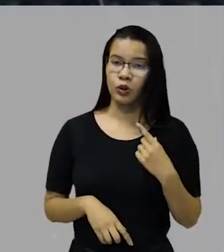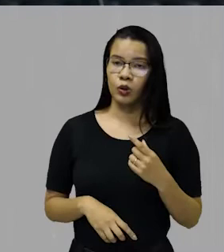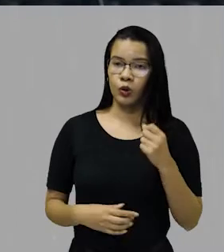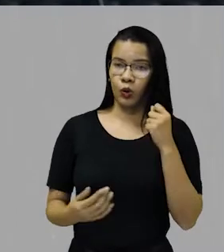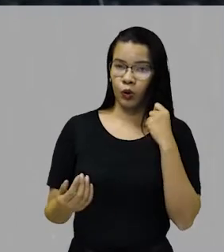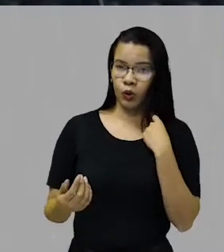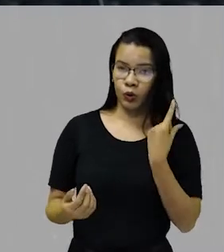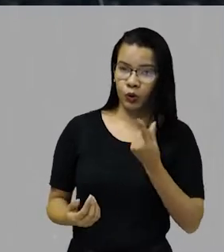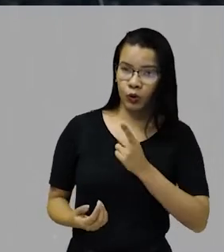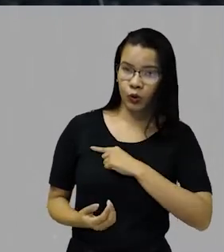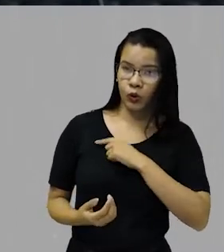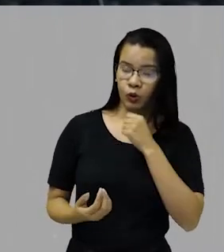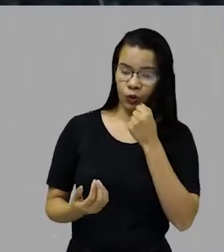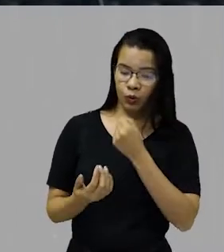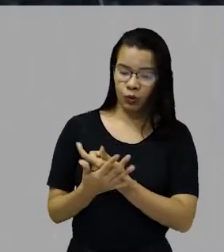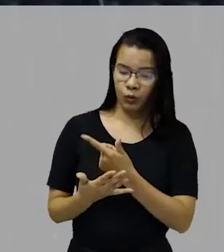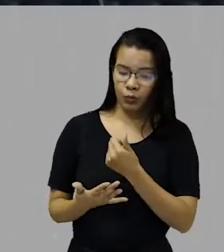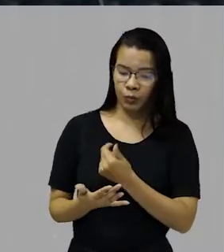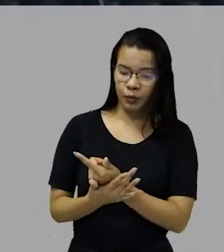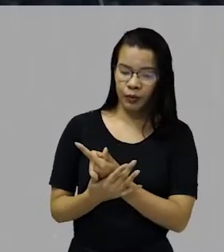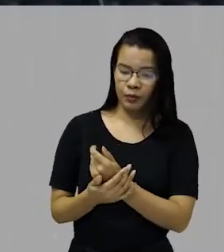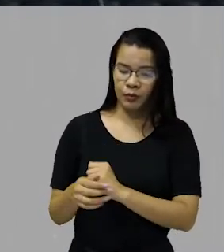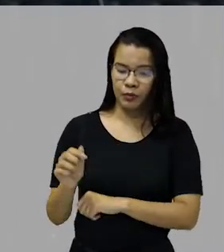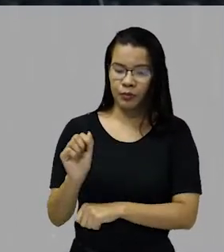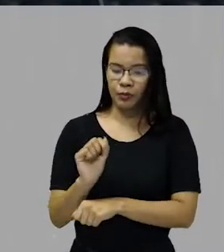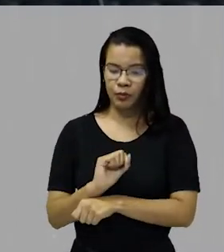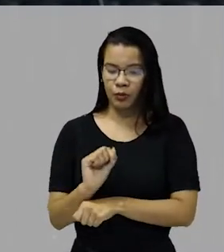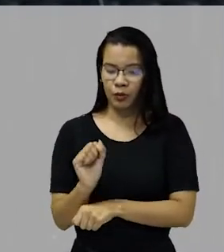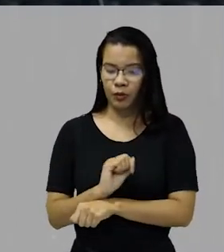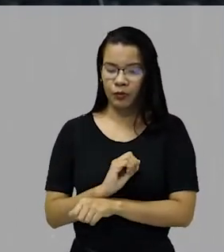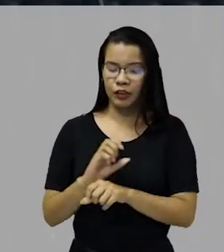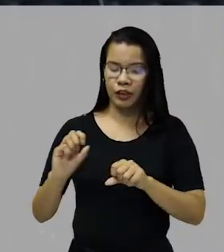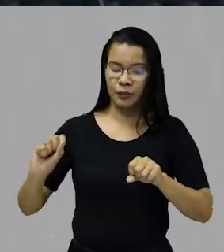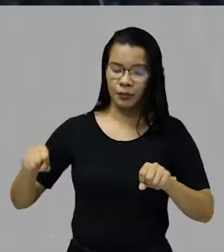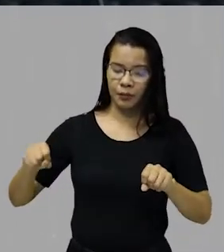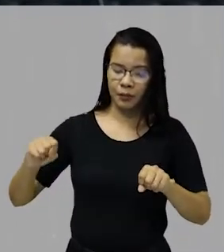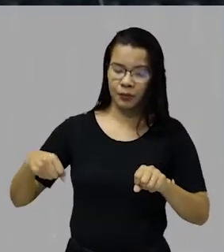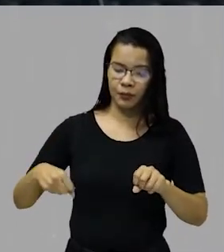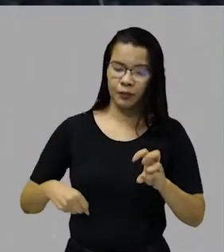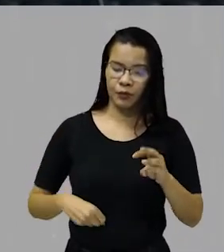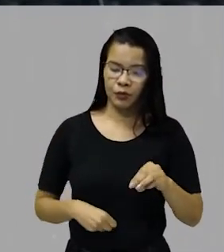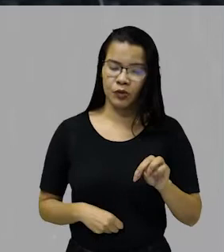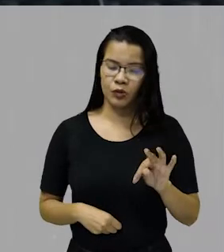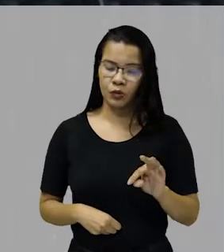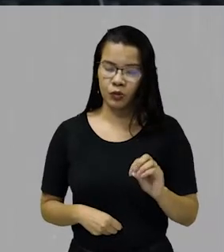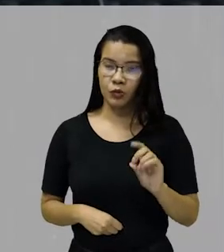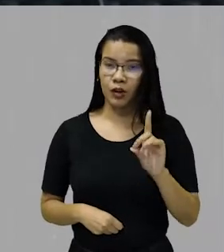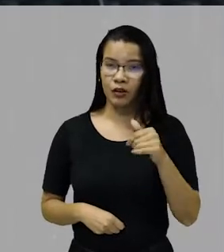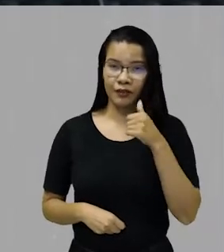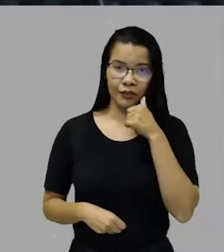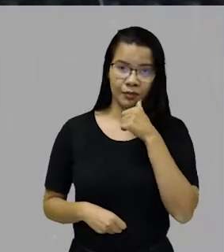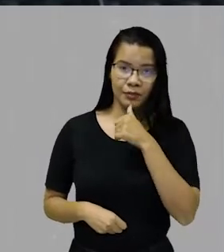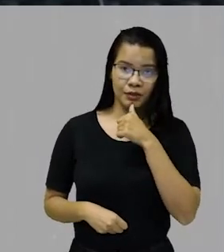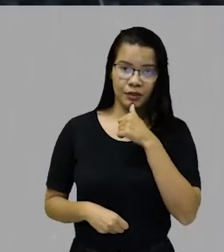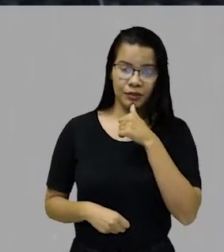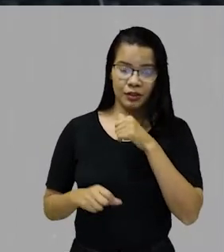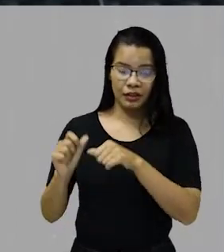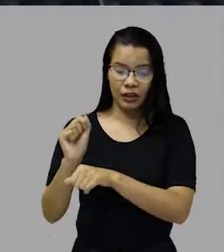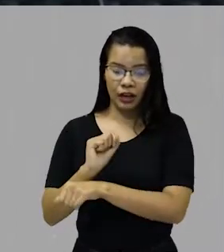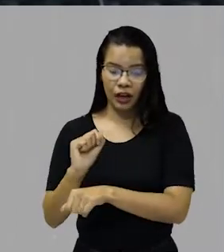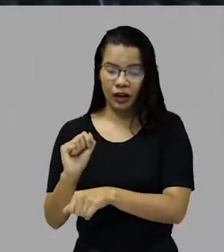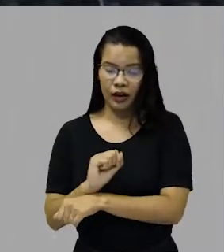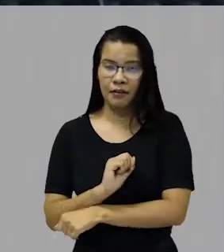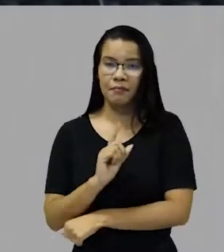Compramos moto e carro. Moto é feminino e carro é masculino. E